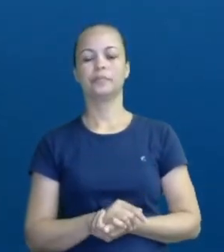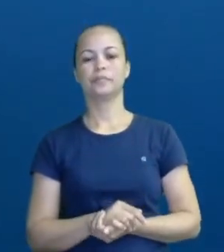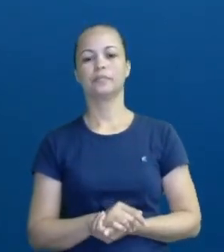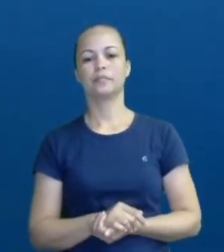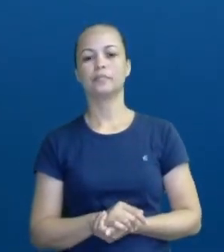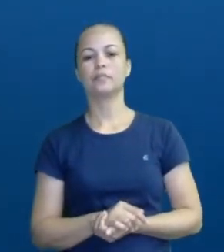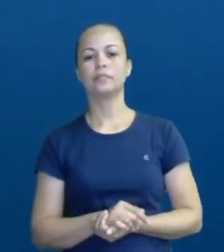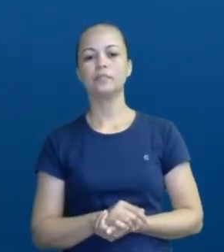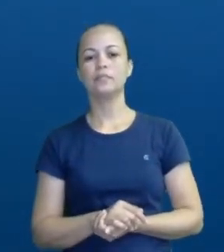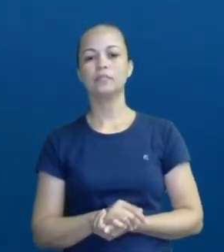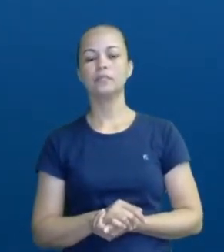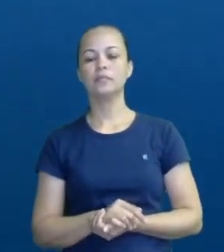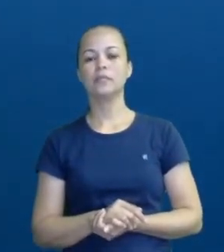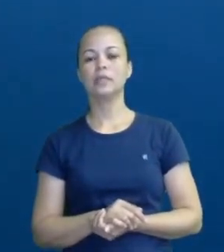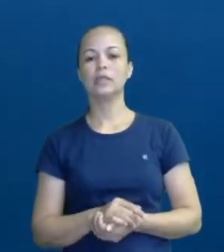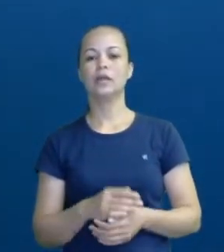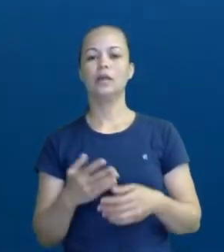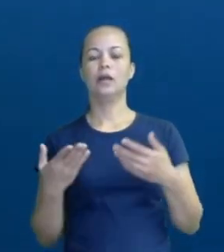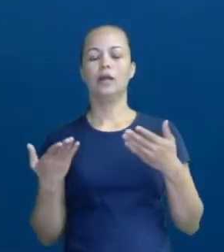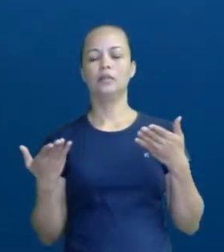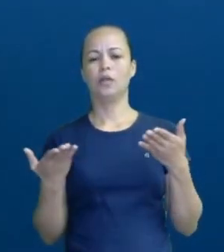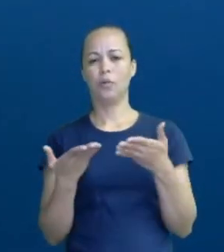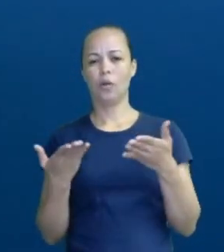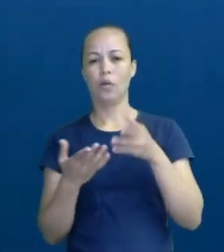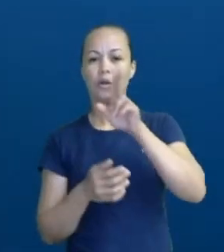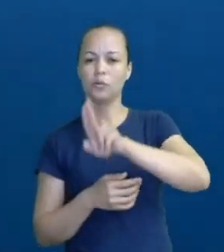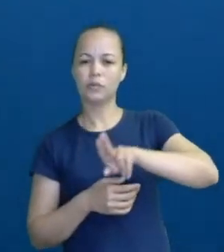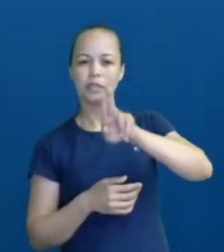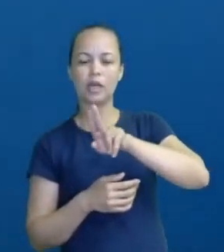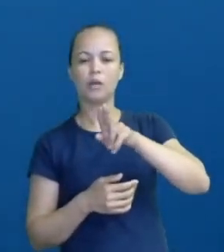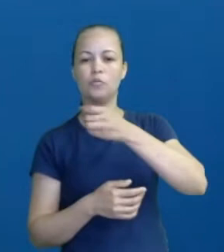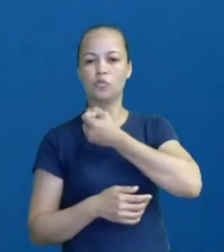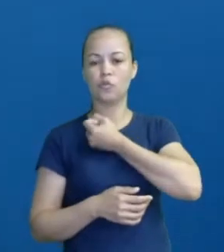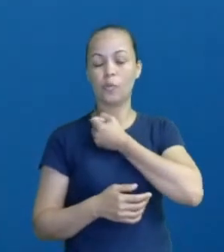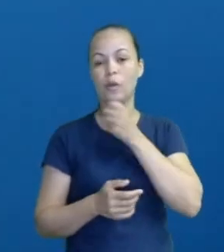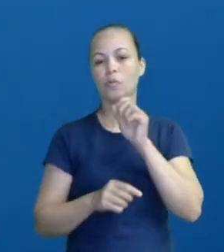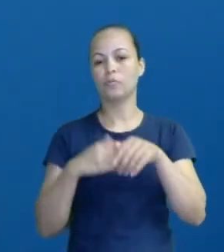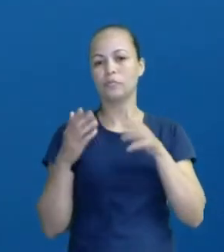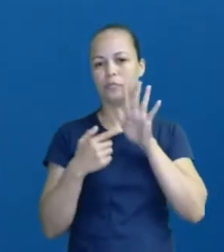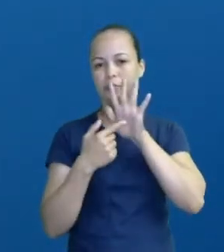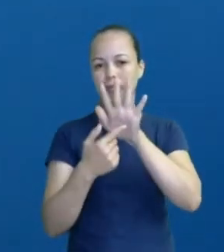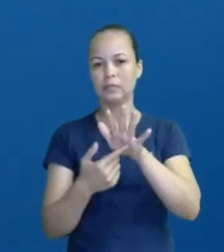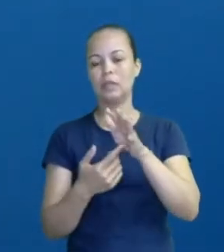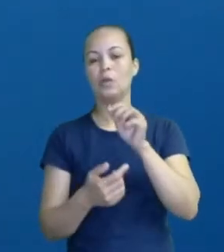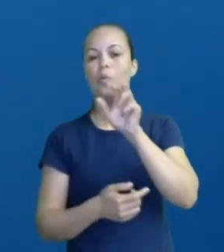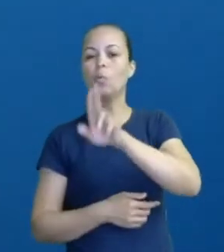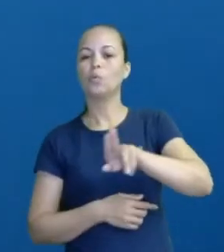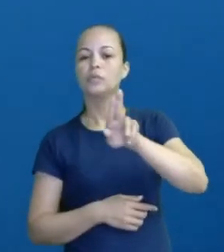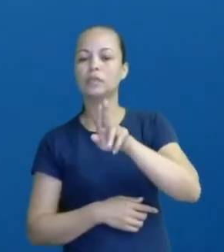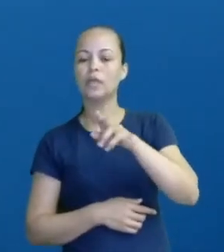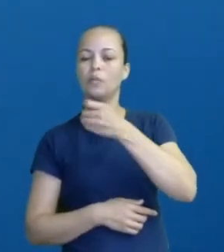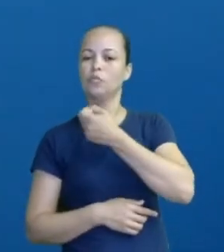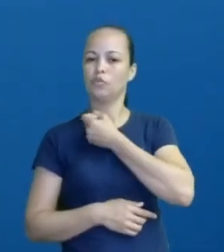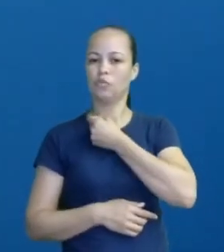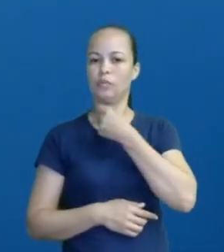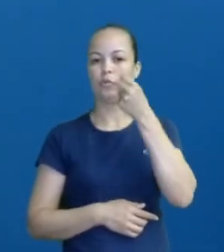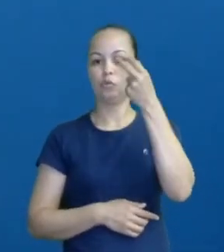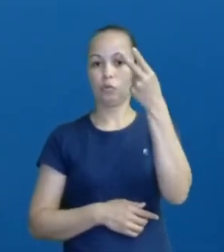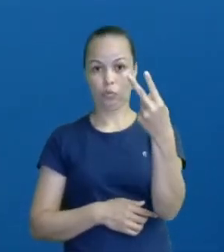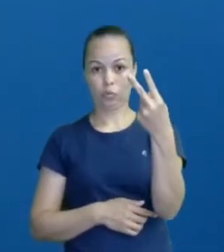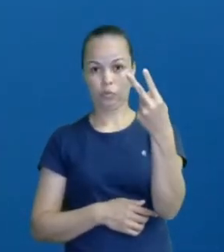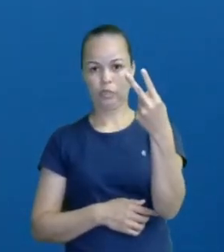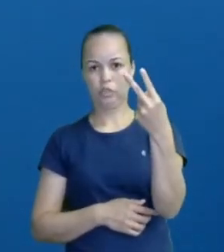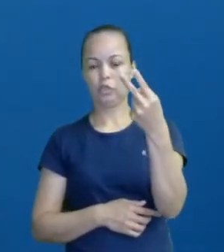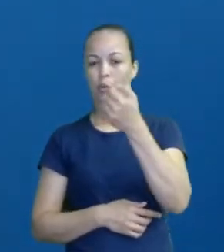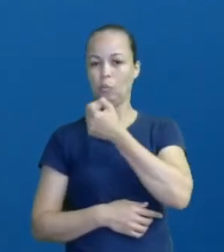fazer agora? Vamos ver os números que nós usamos nessa fatoração. Usamos quem? Usamos o